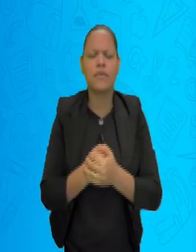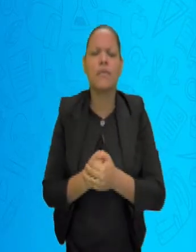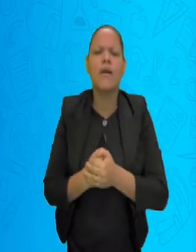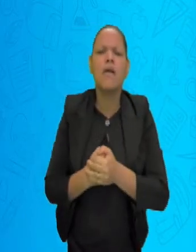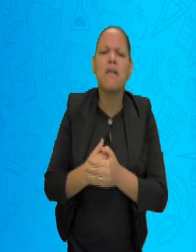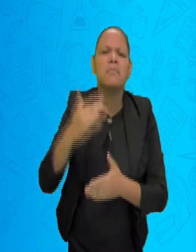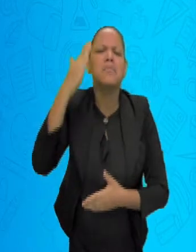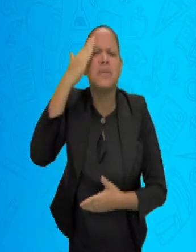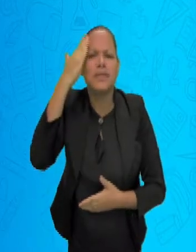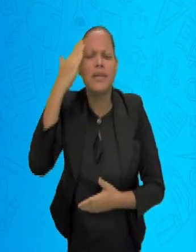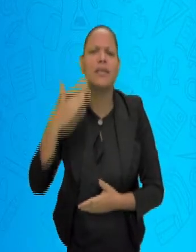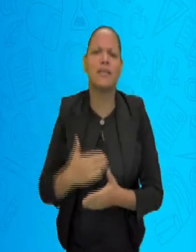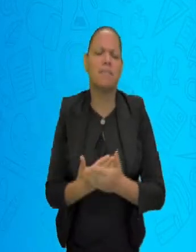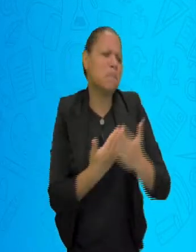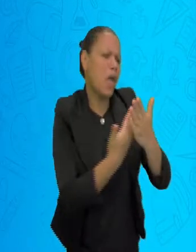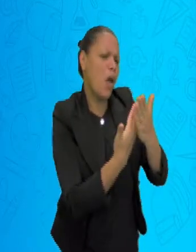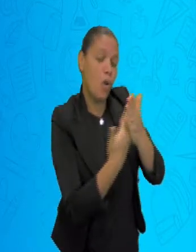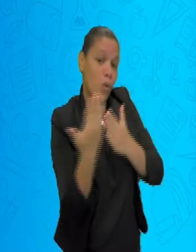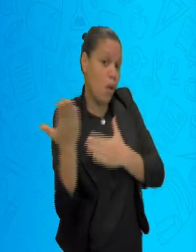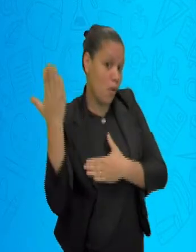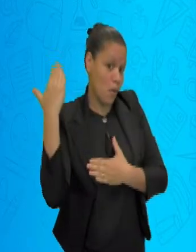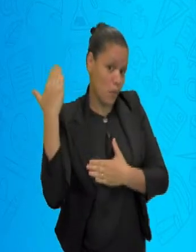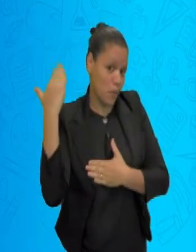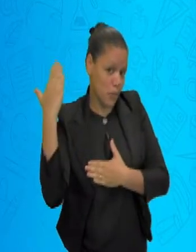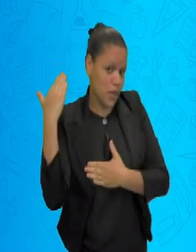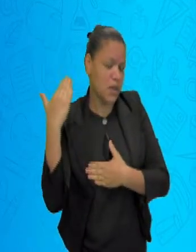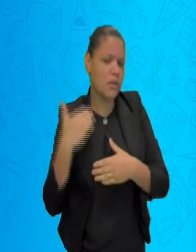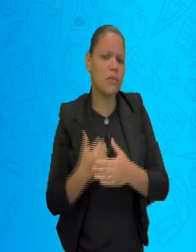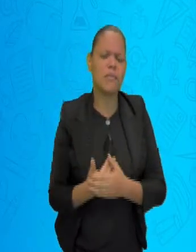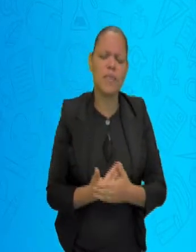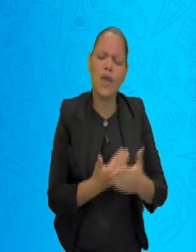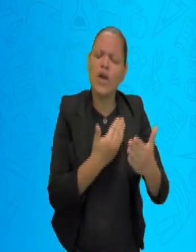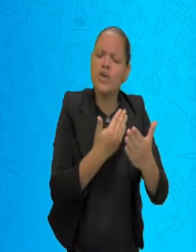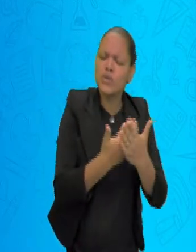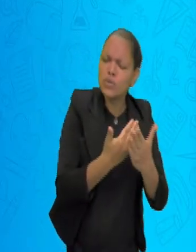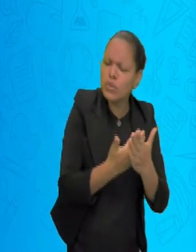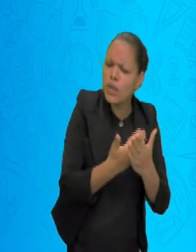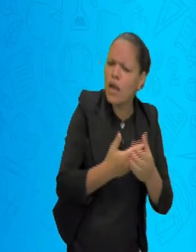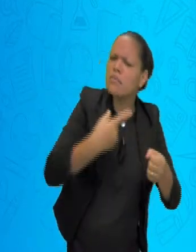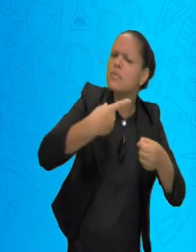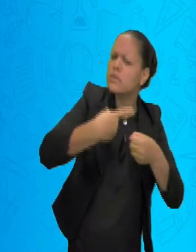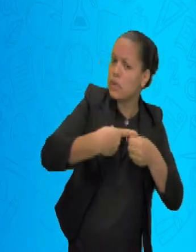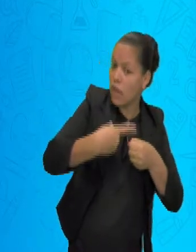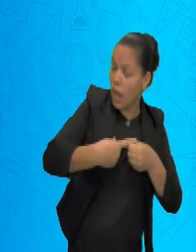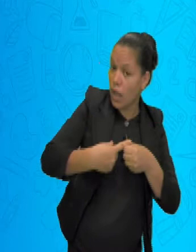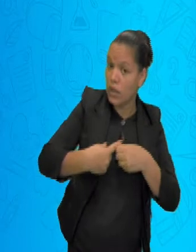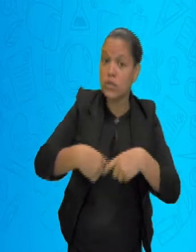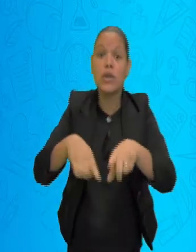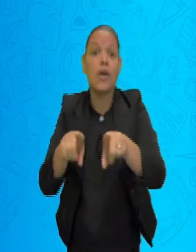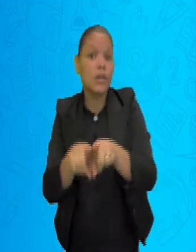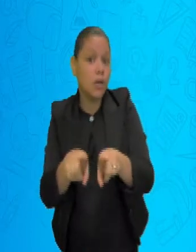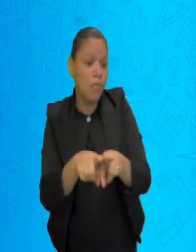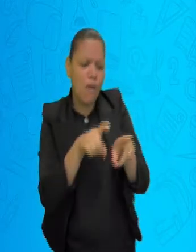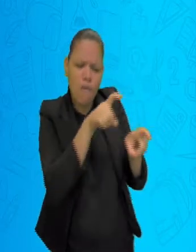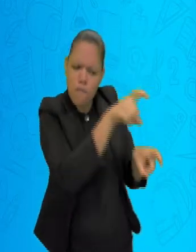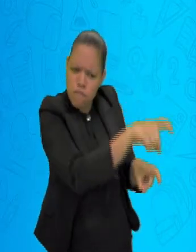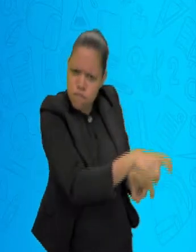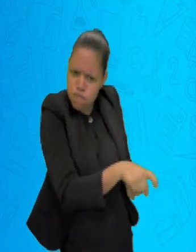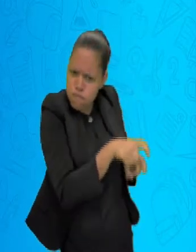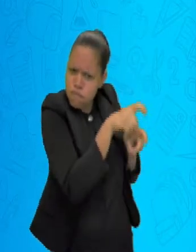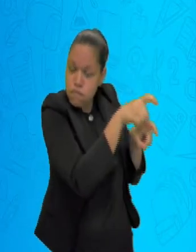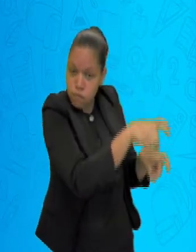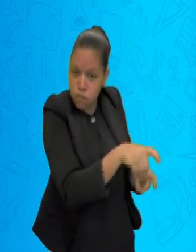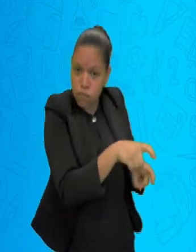estudamos sobre a zona urbana e a zona rural, cidade-campo. Então, todo o elemento que é retirado